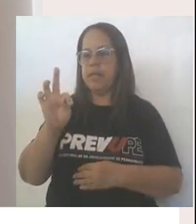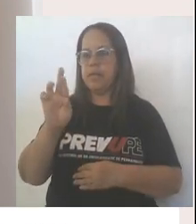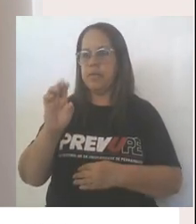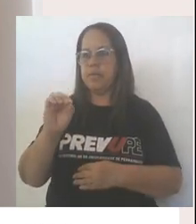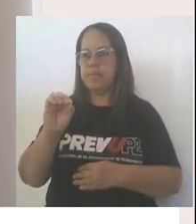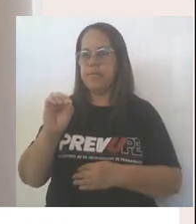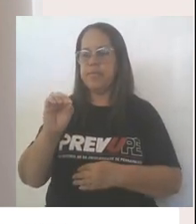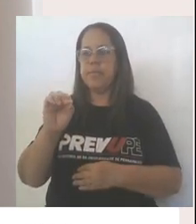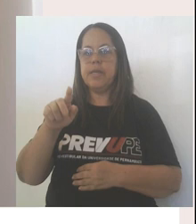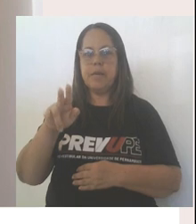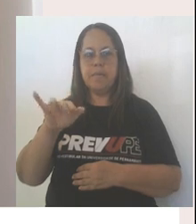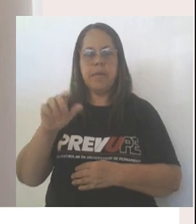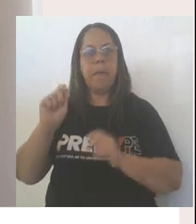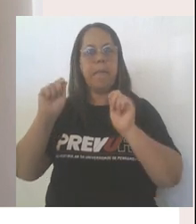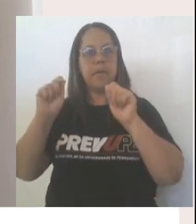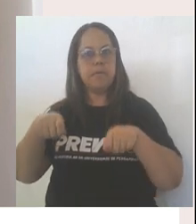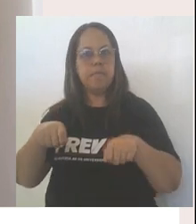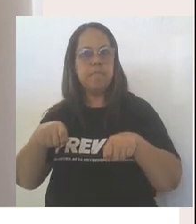o potencial de eletrodo.